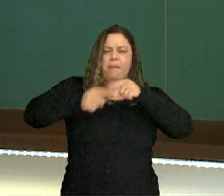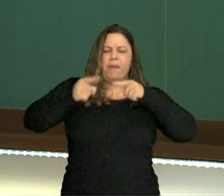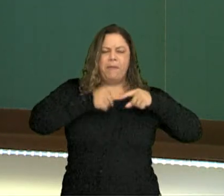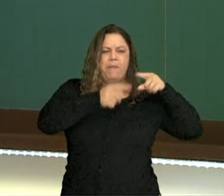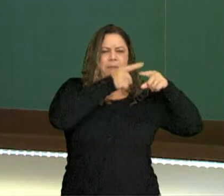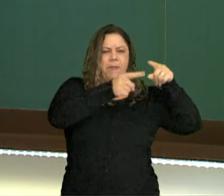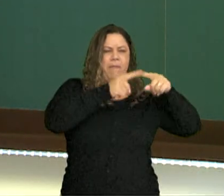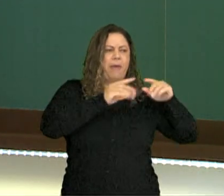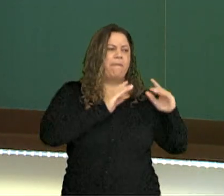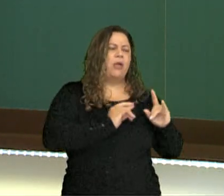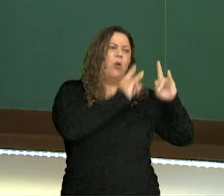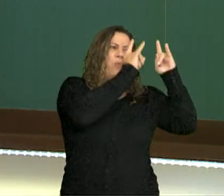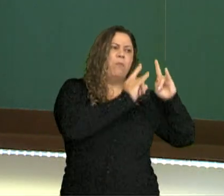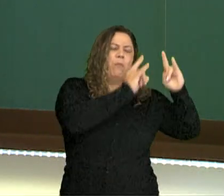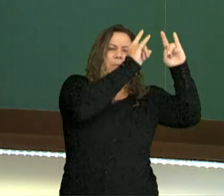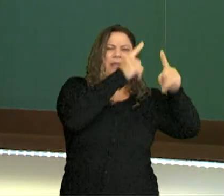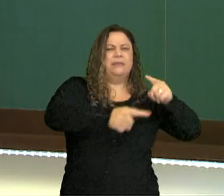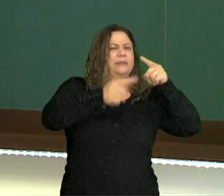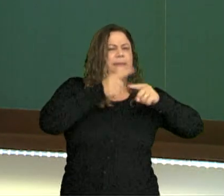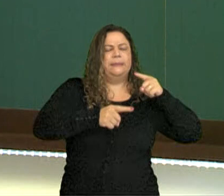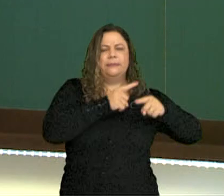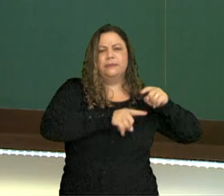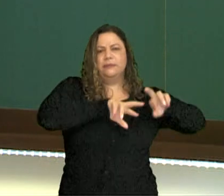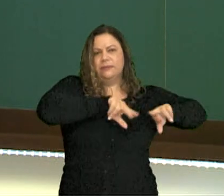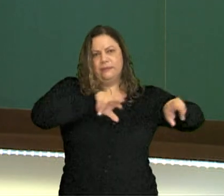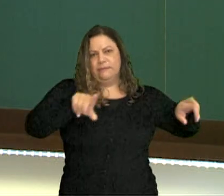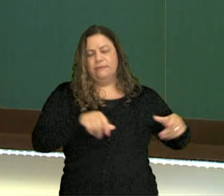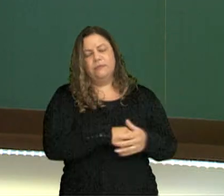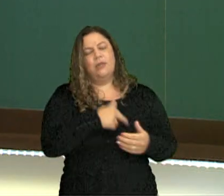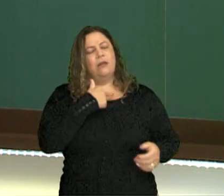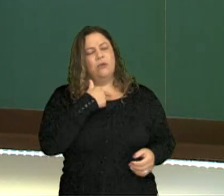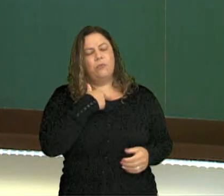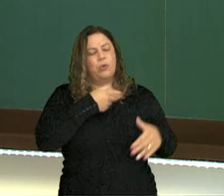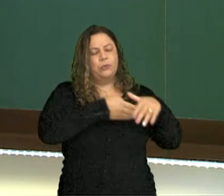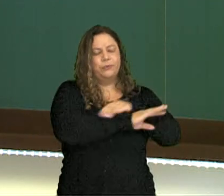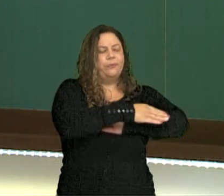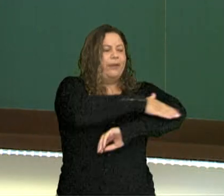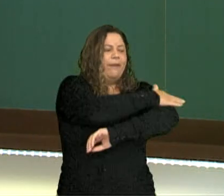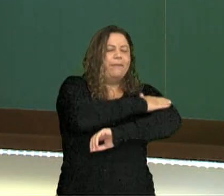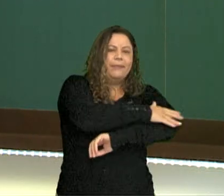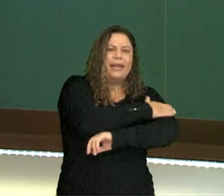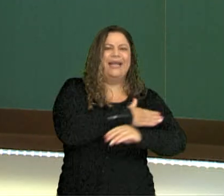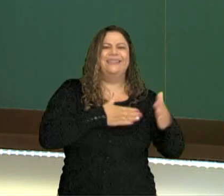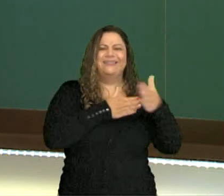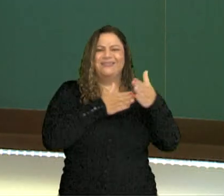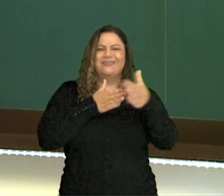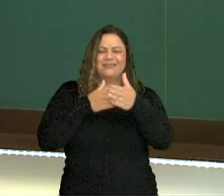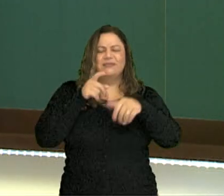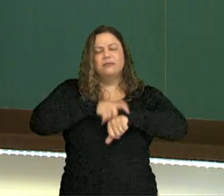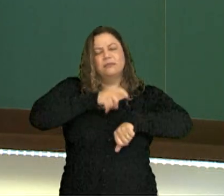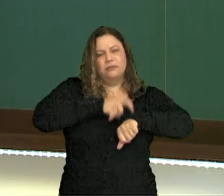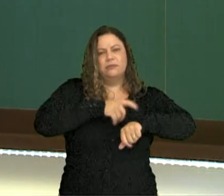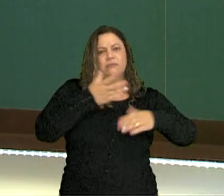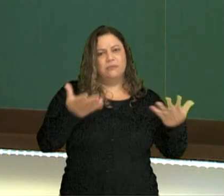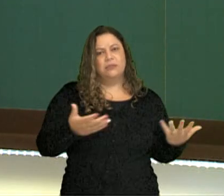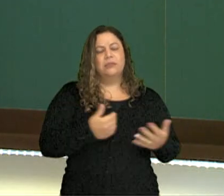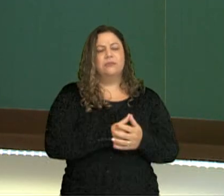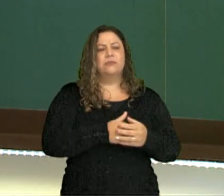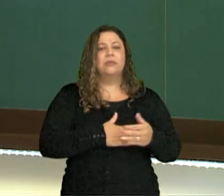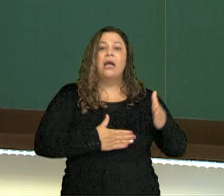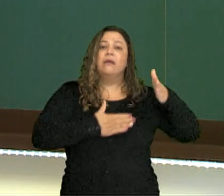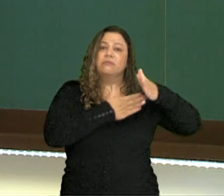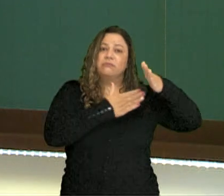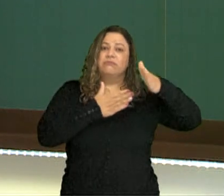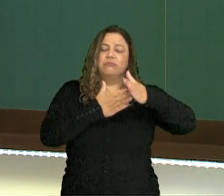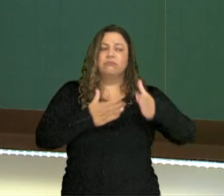num prédio que nada pode, ou não pode entrar numa praça, tem horário limitado, quer dizer, as